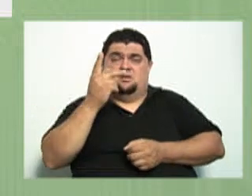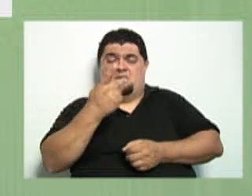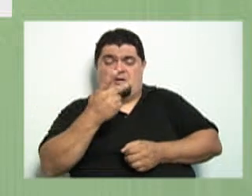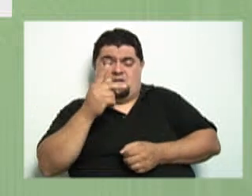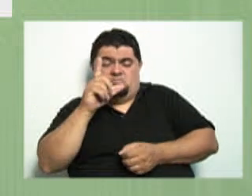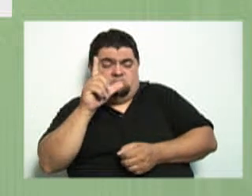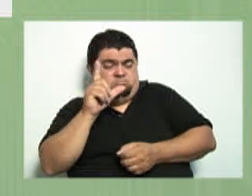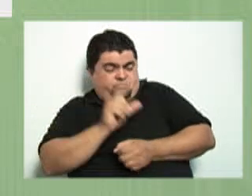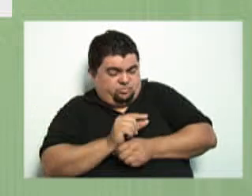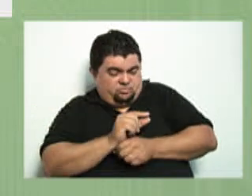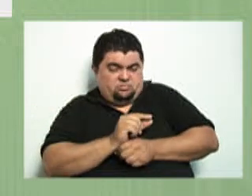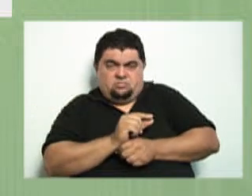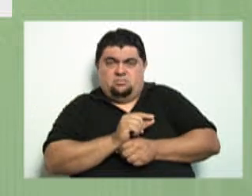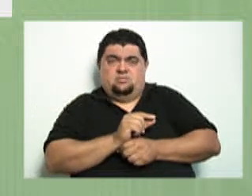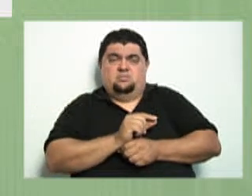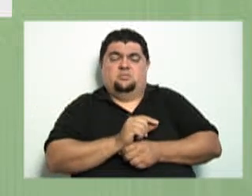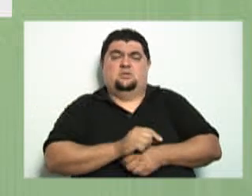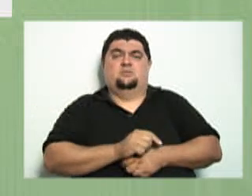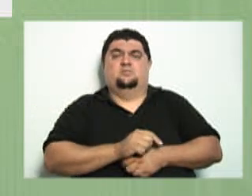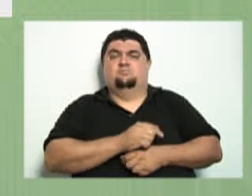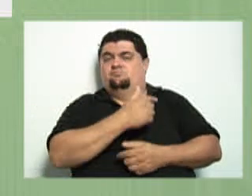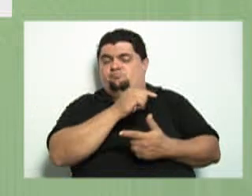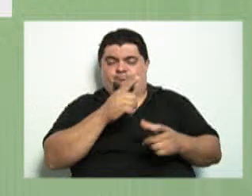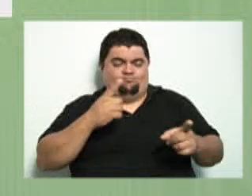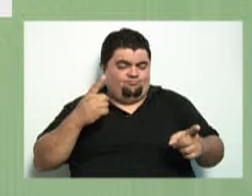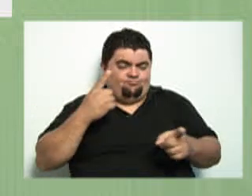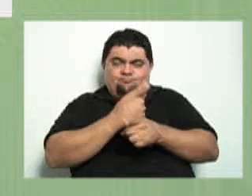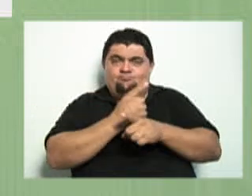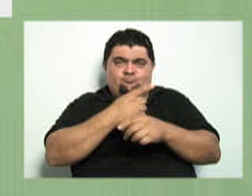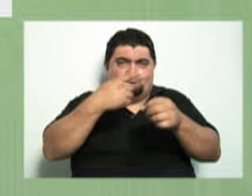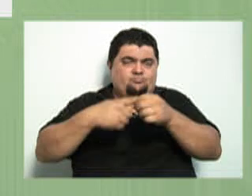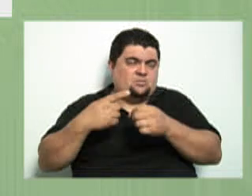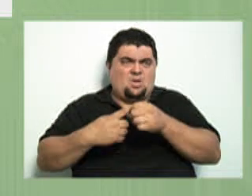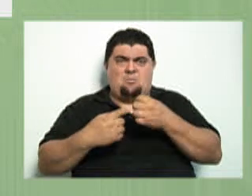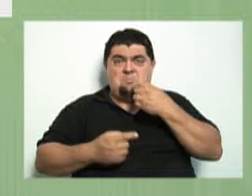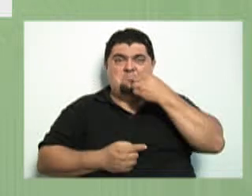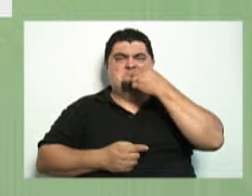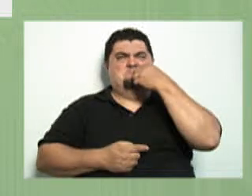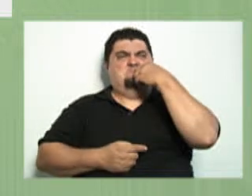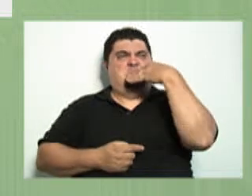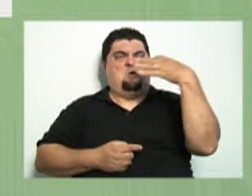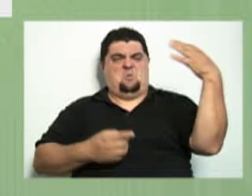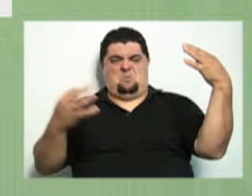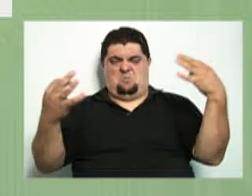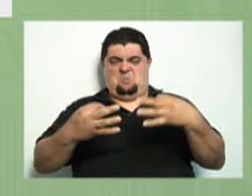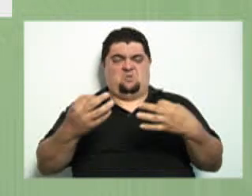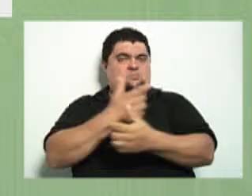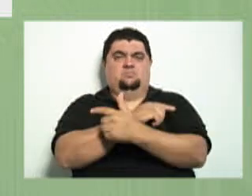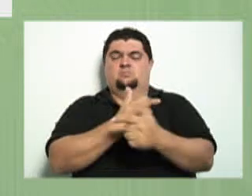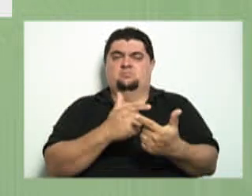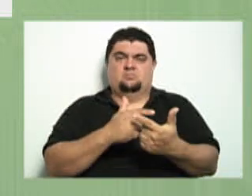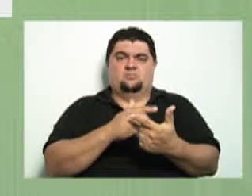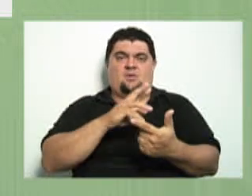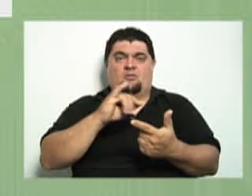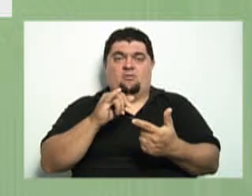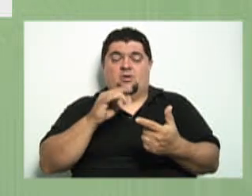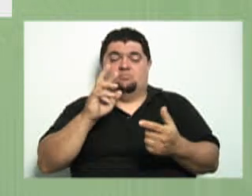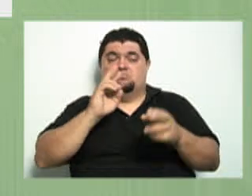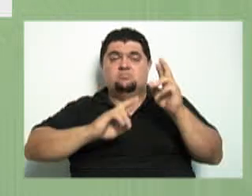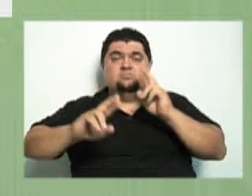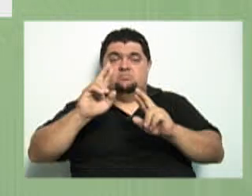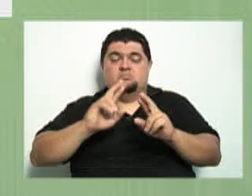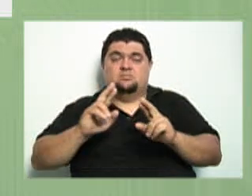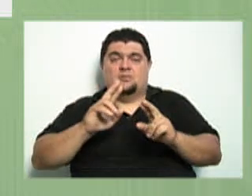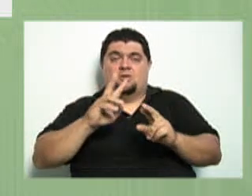um resultado alto. A gente não vai encontrar nenhum município muito alto, e nós vamos encontrar um resultado muito